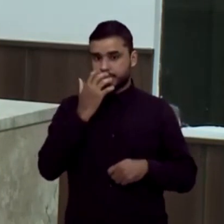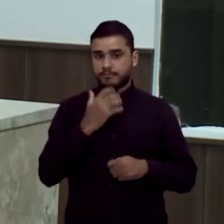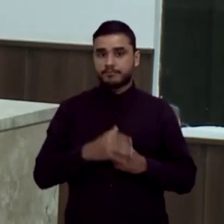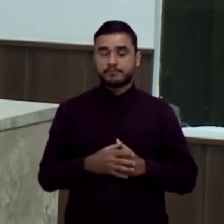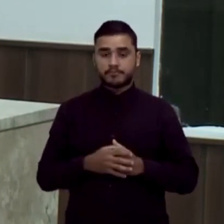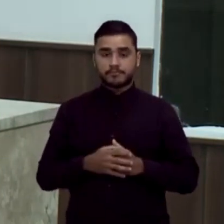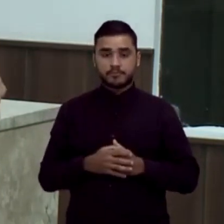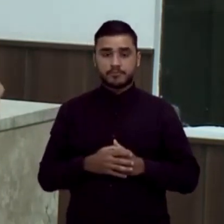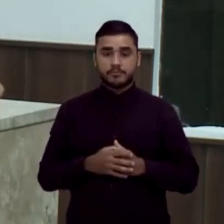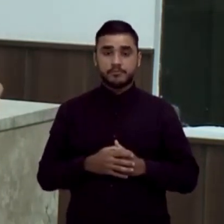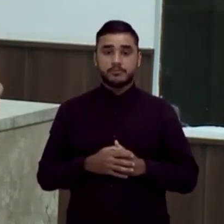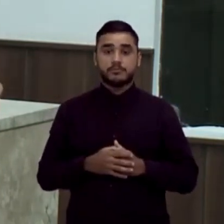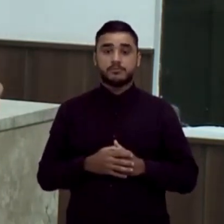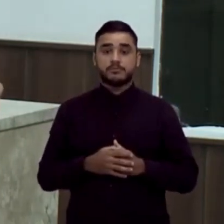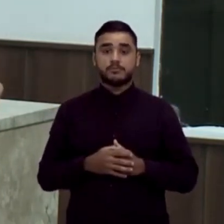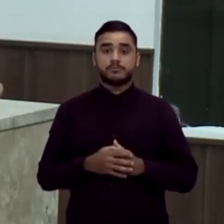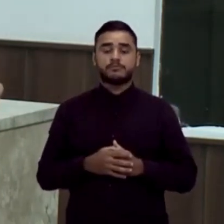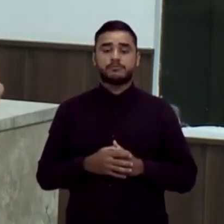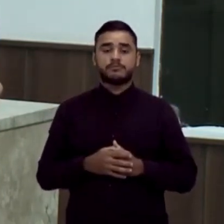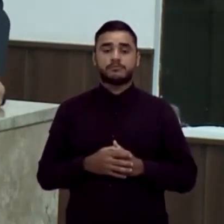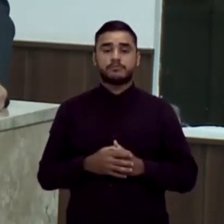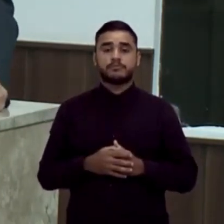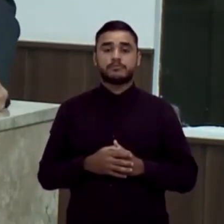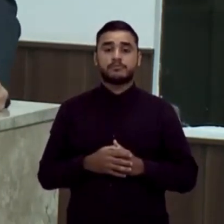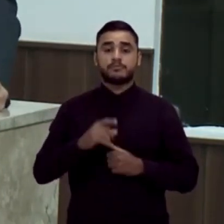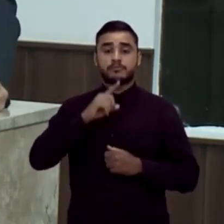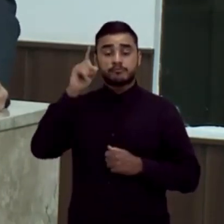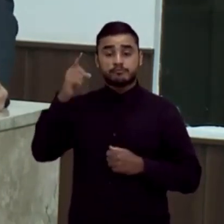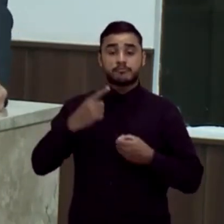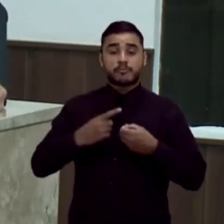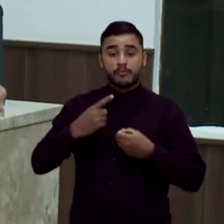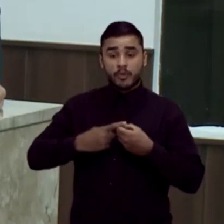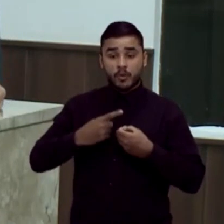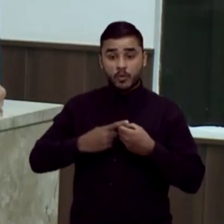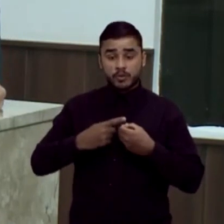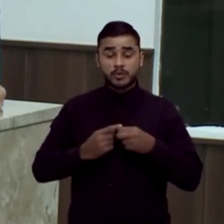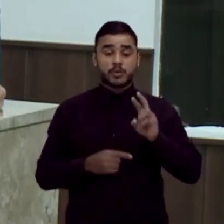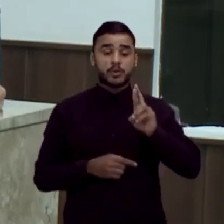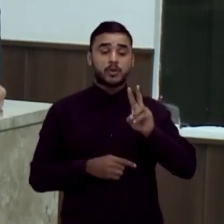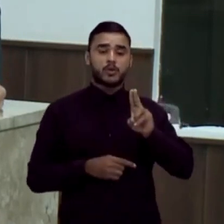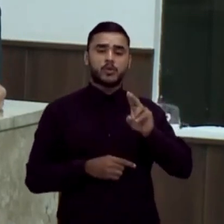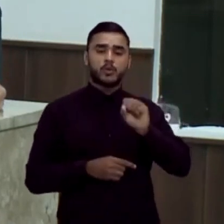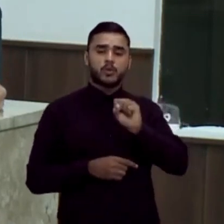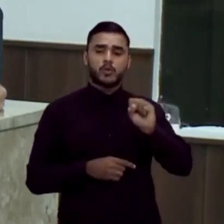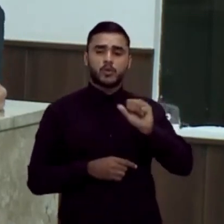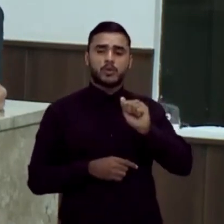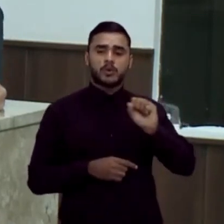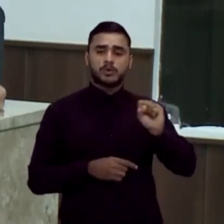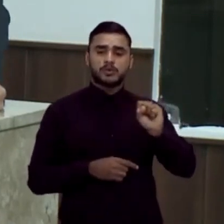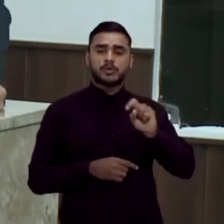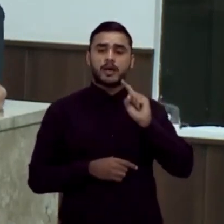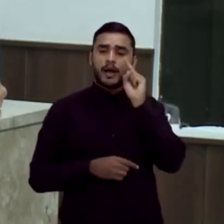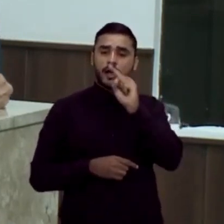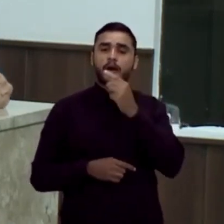do Partido dos Trabalhadores da cidade de Russo, do meu partido, ele usou a